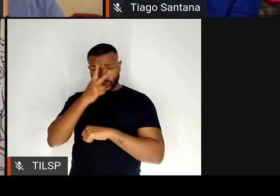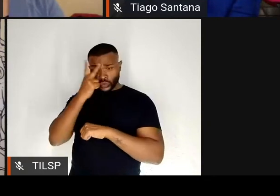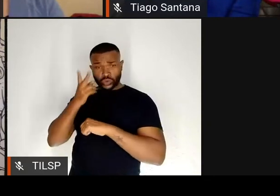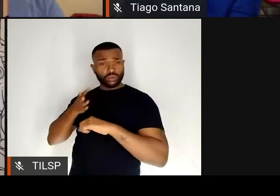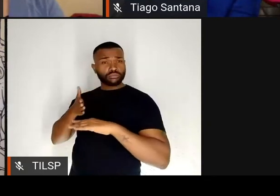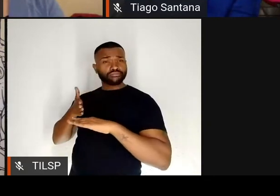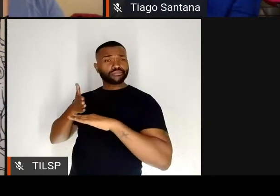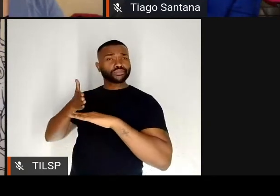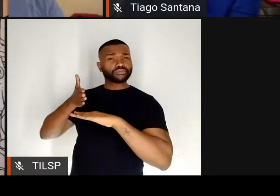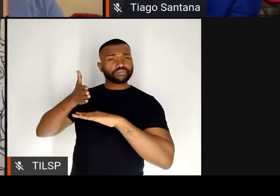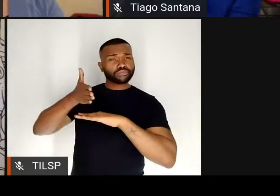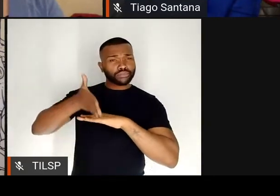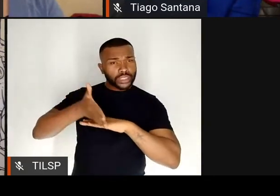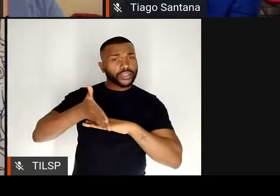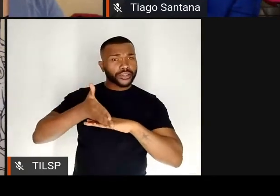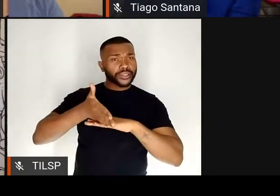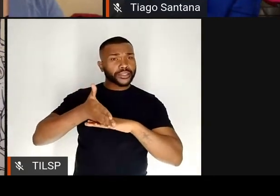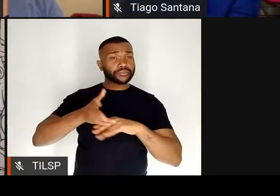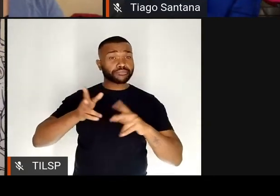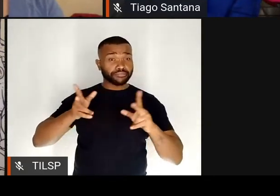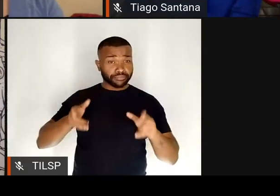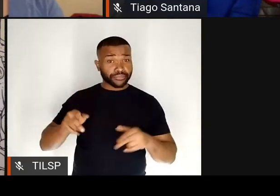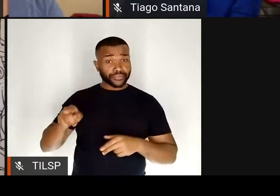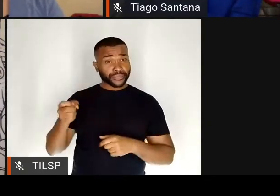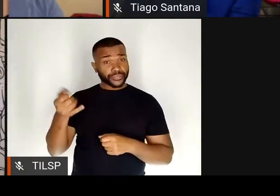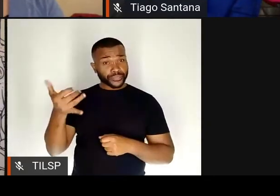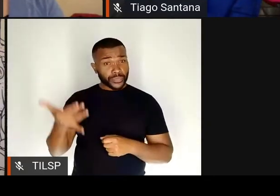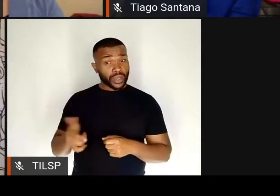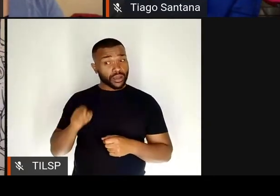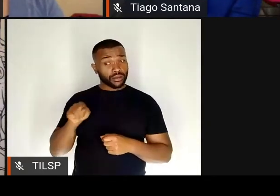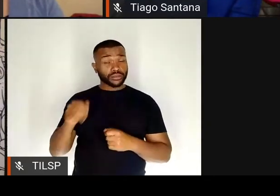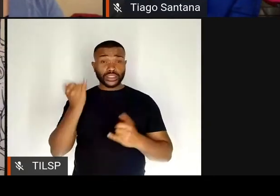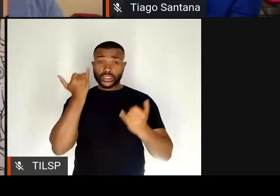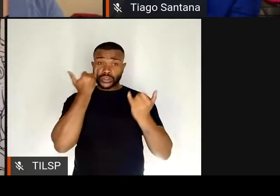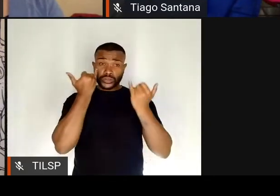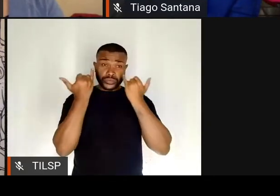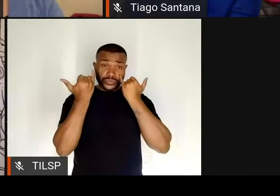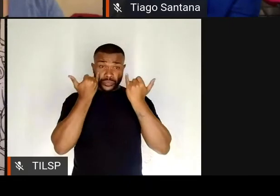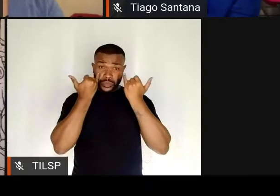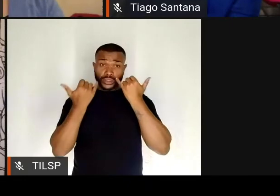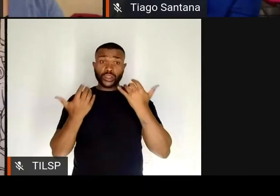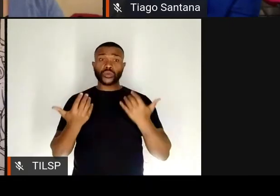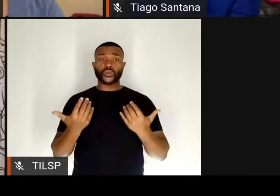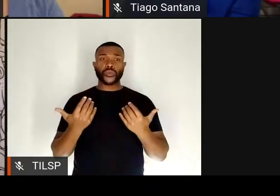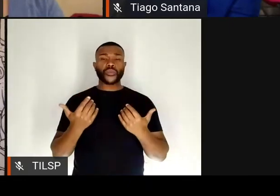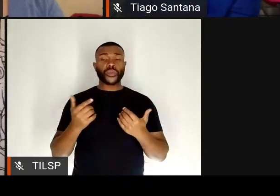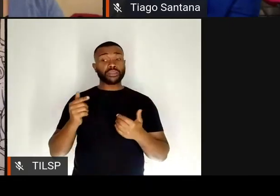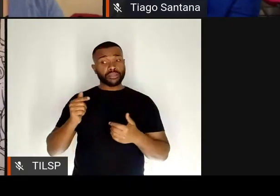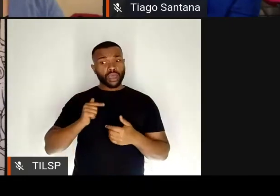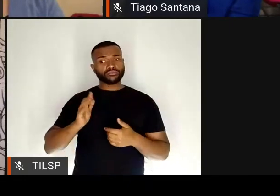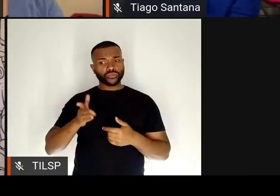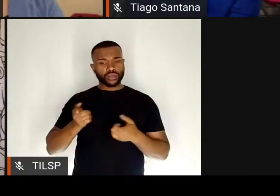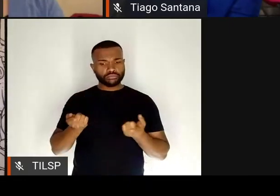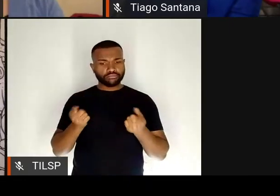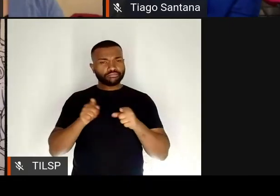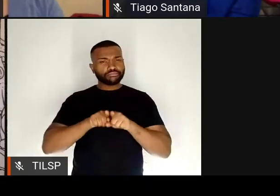ofício, como tudo isso que o Vitor colocou. E esse é um dado pragmático, mas que vem associado a inúmeras